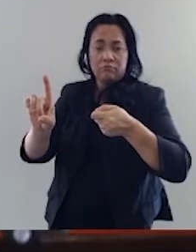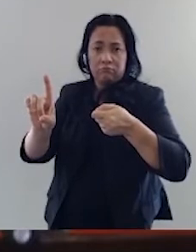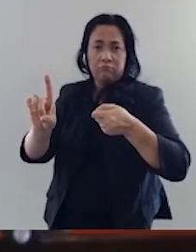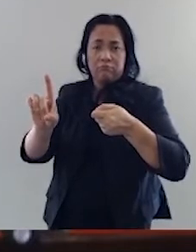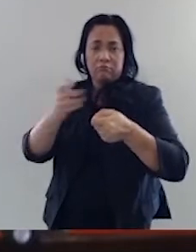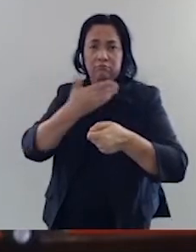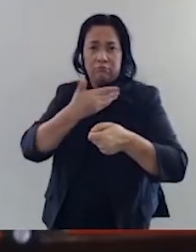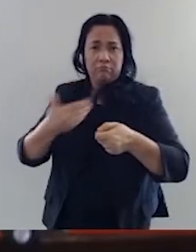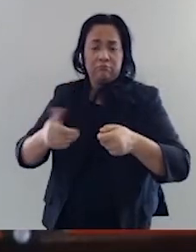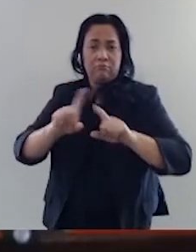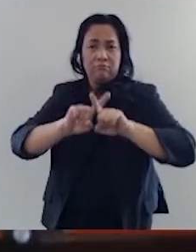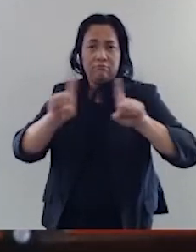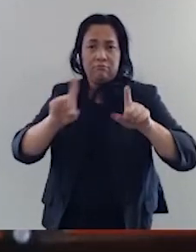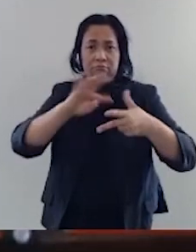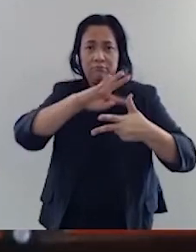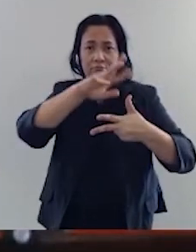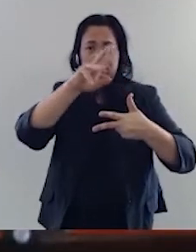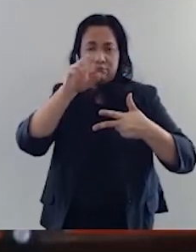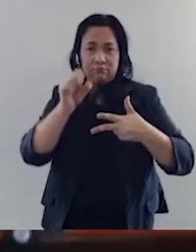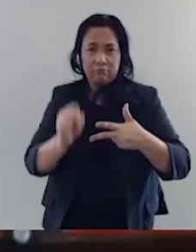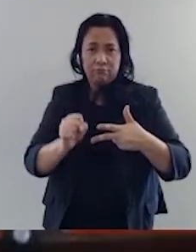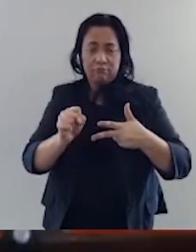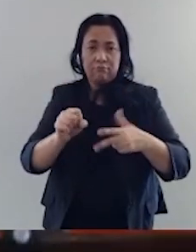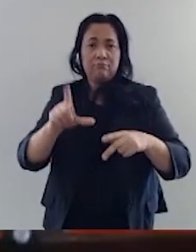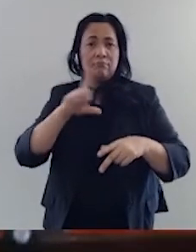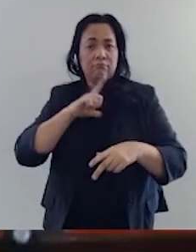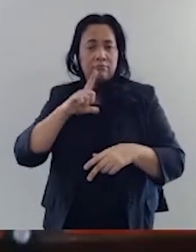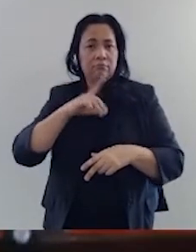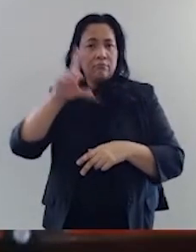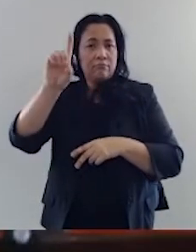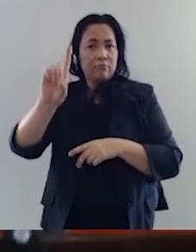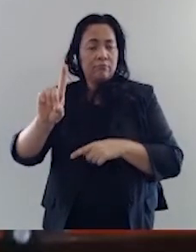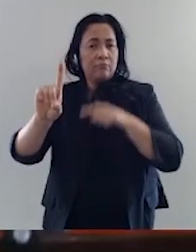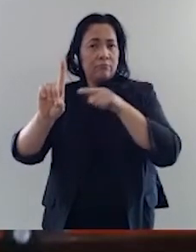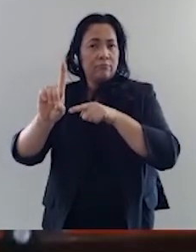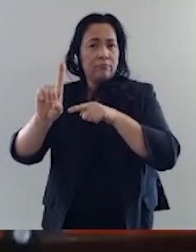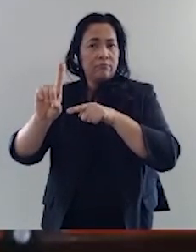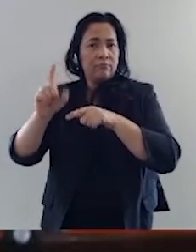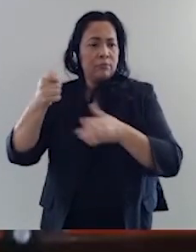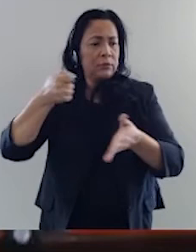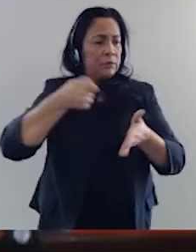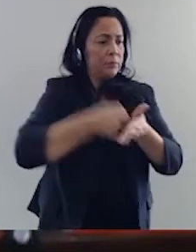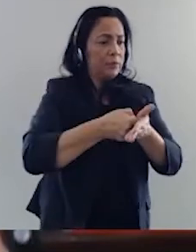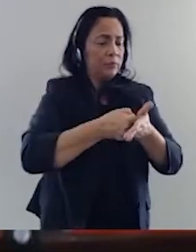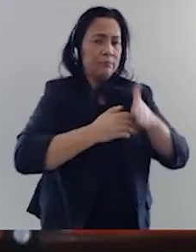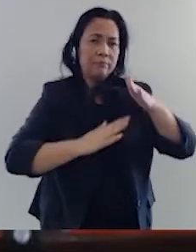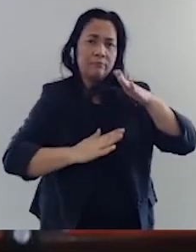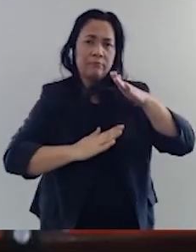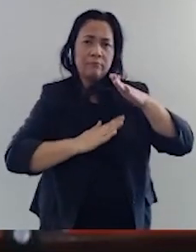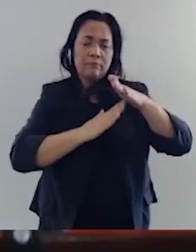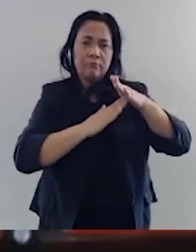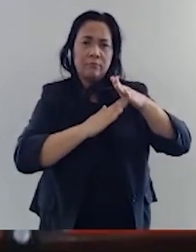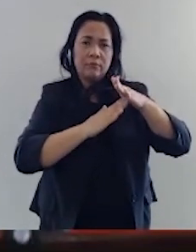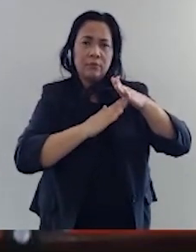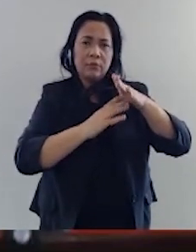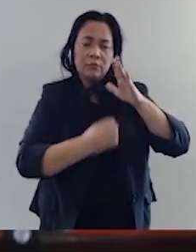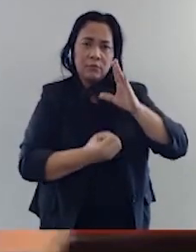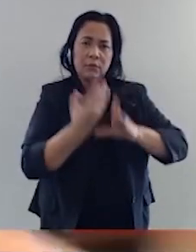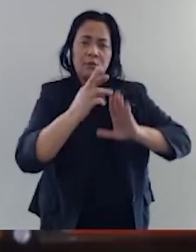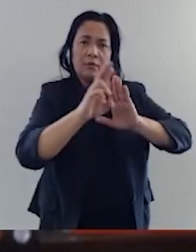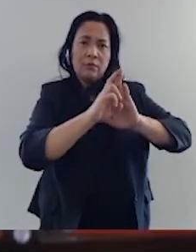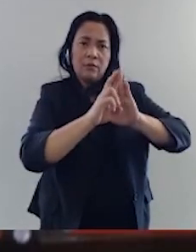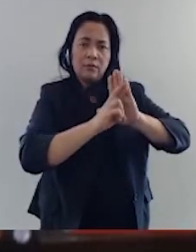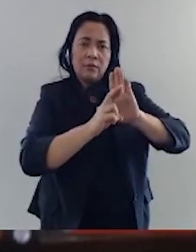os poderes que aplicam o direito, eles se imponham limites, eles estabeleçam um projeto